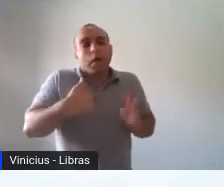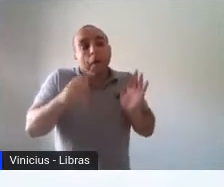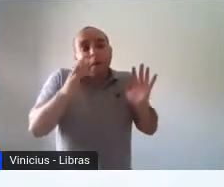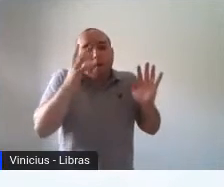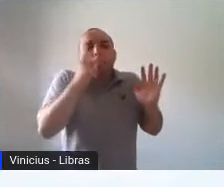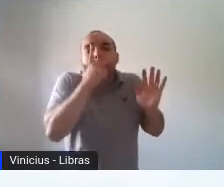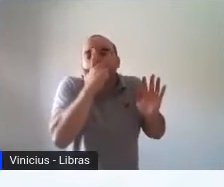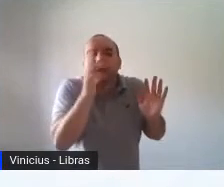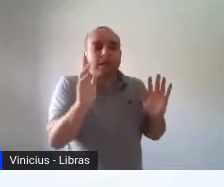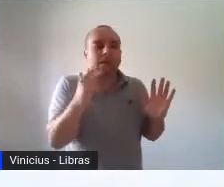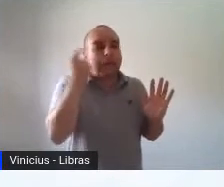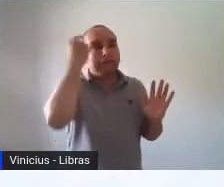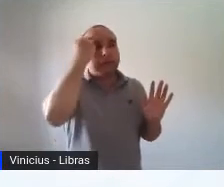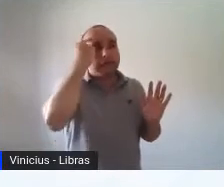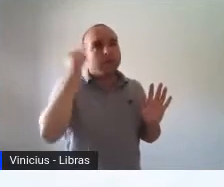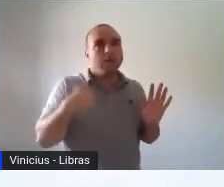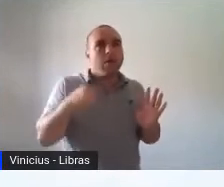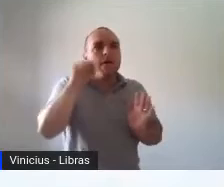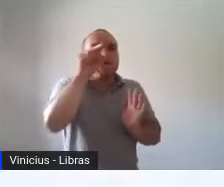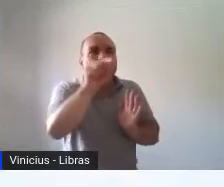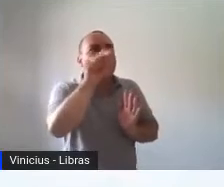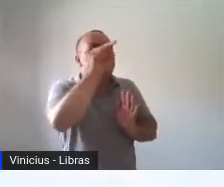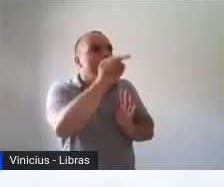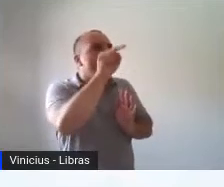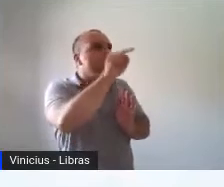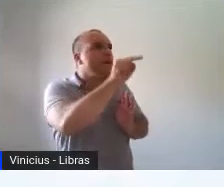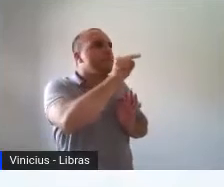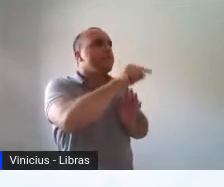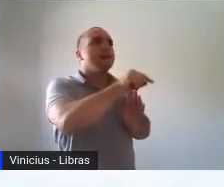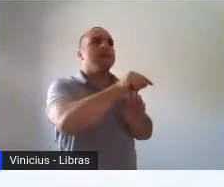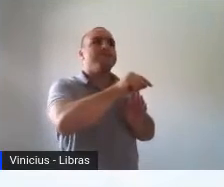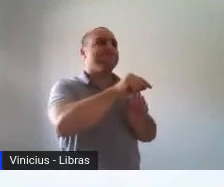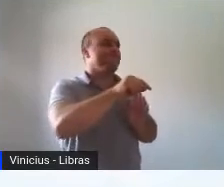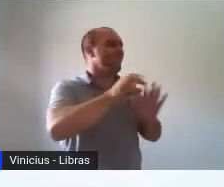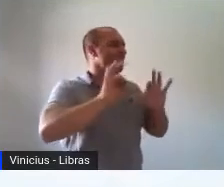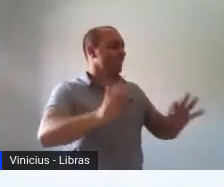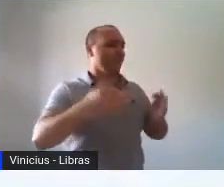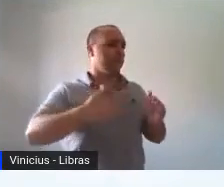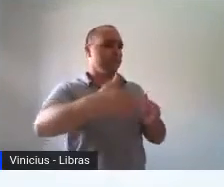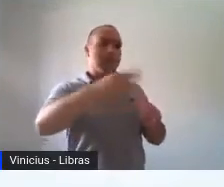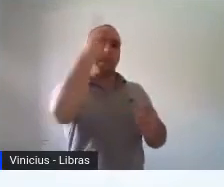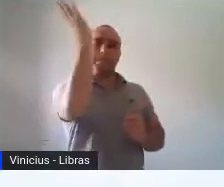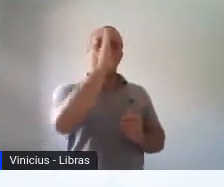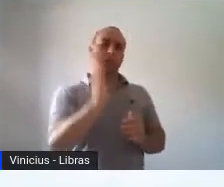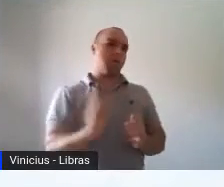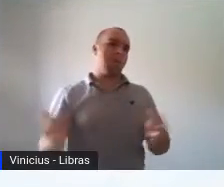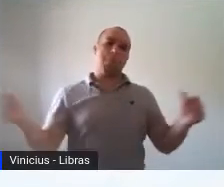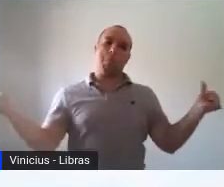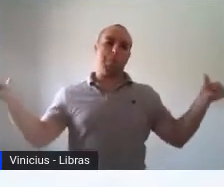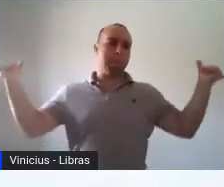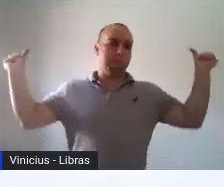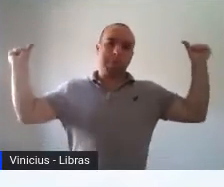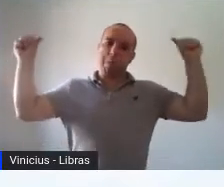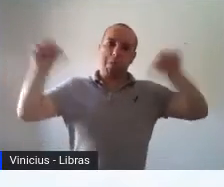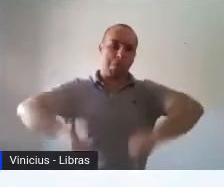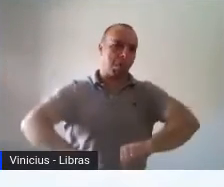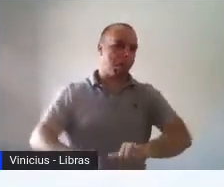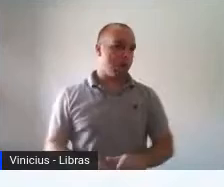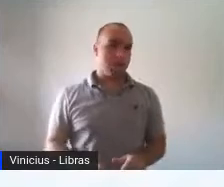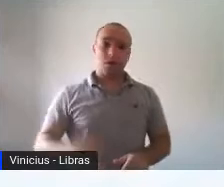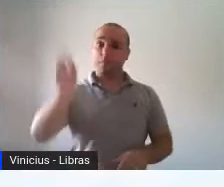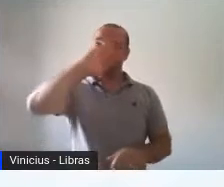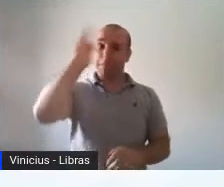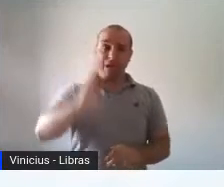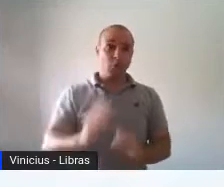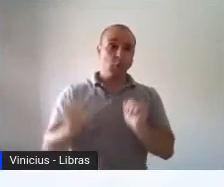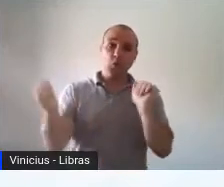gente lê e tem conhecimento, o Brasil vai, esse governo acaba, né, e o Brasil acaba junto